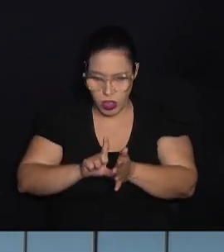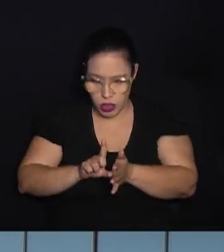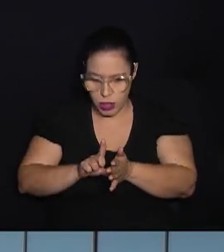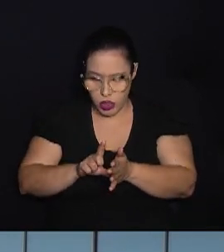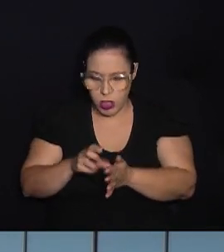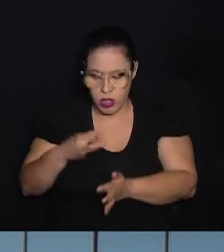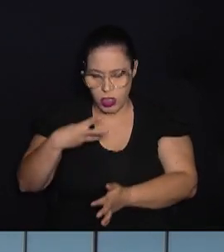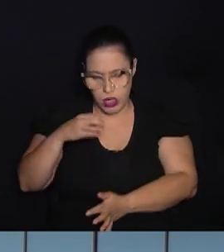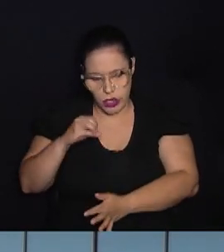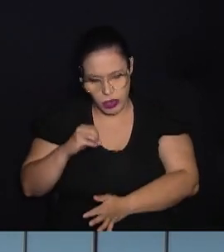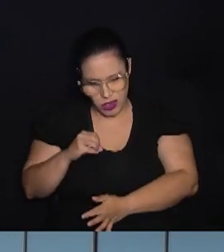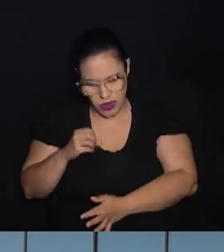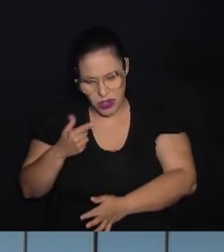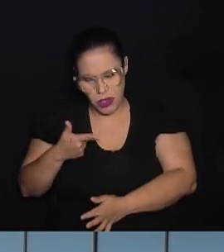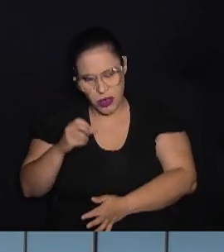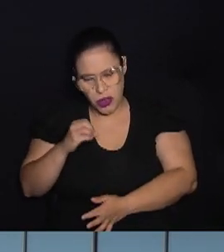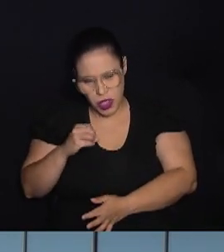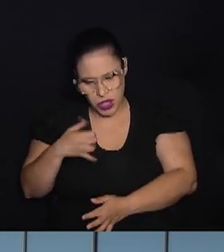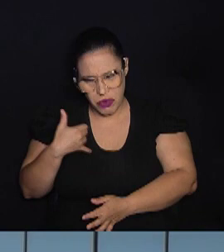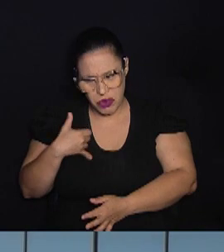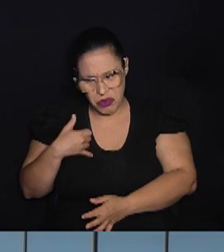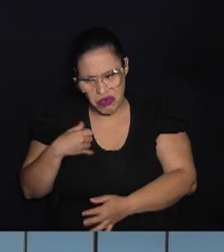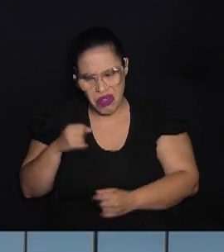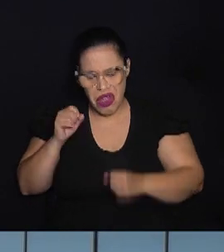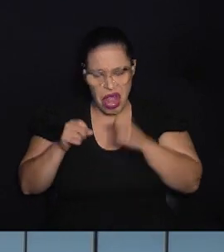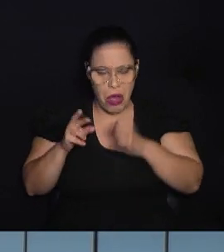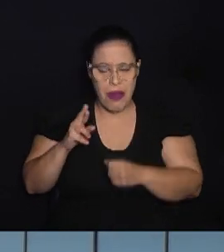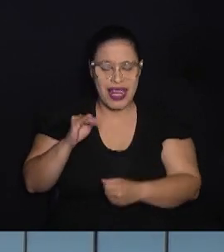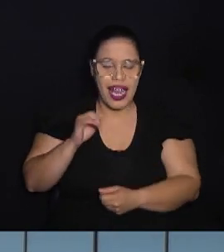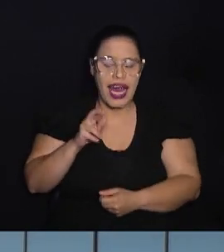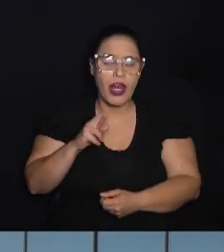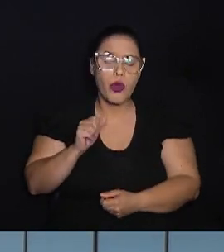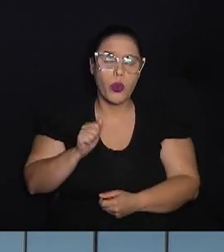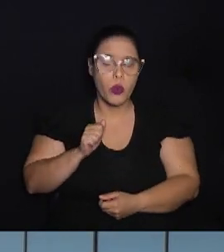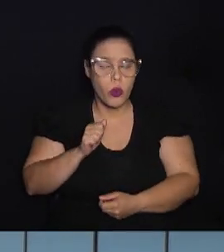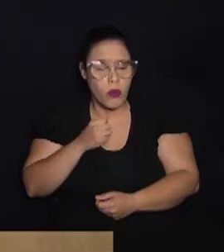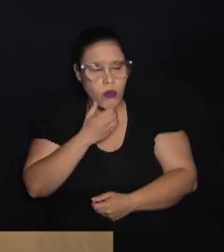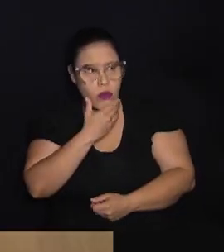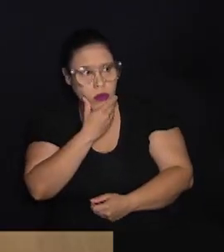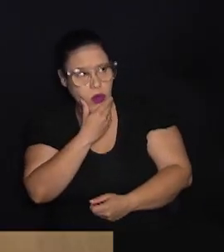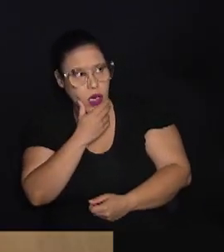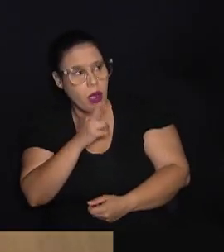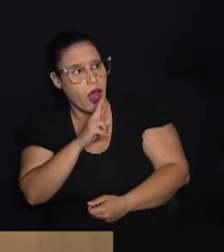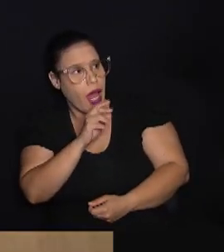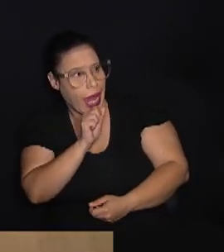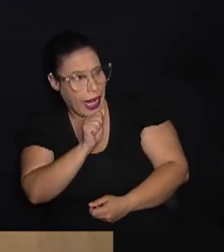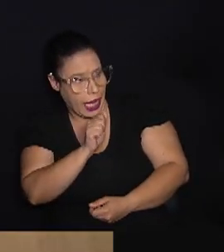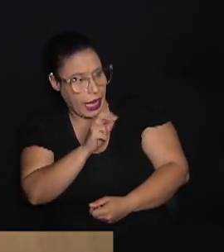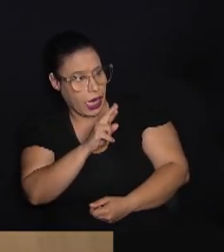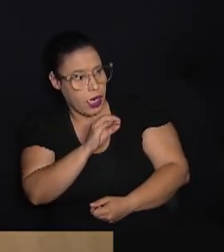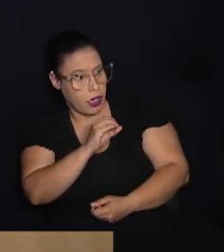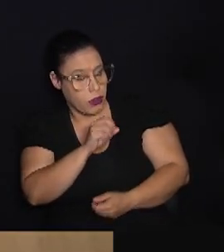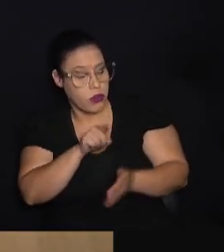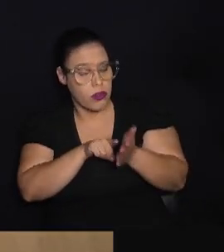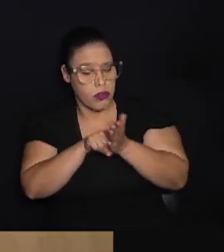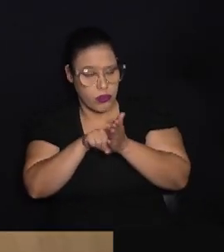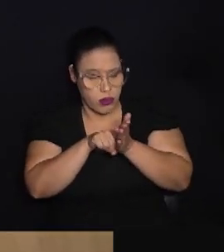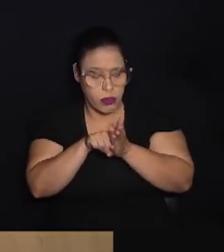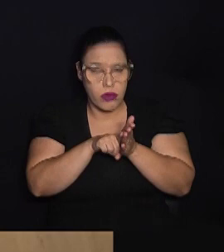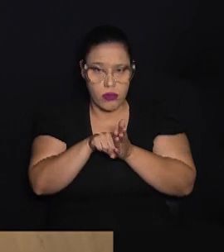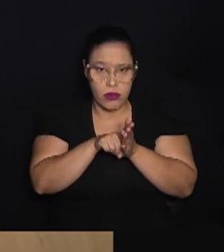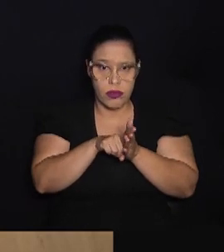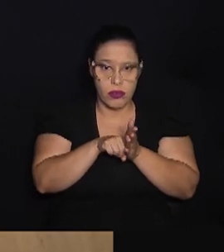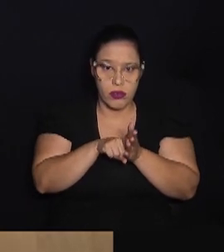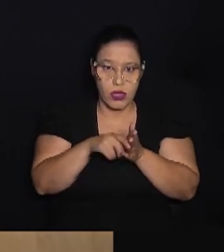dos 30, dos 20, ou é mais raro? É mais raro, mas teve um estudo agora,